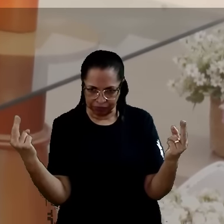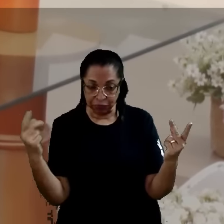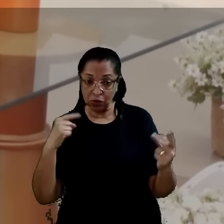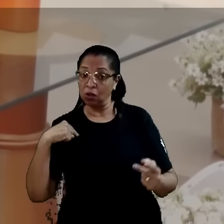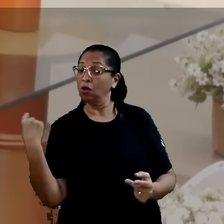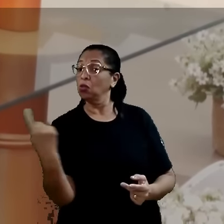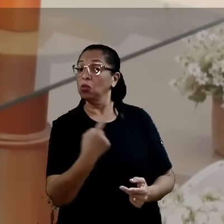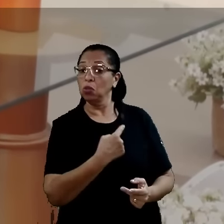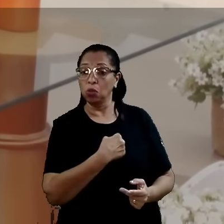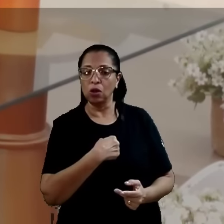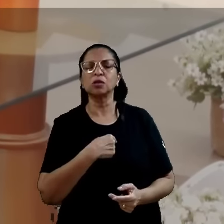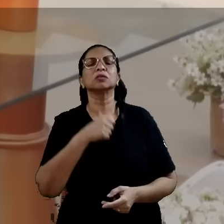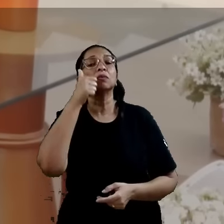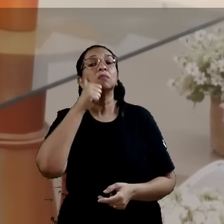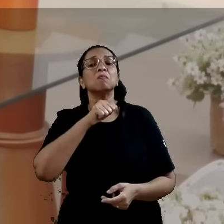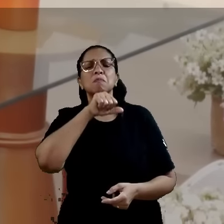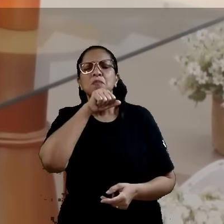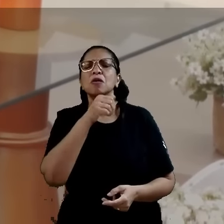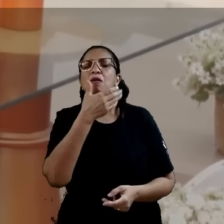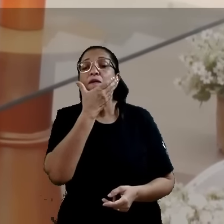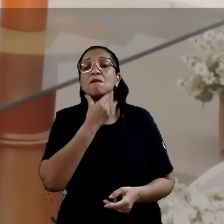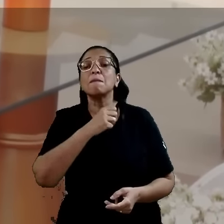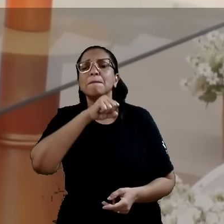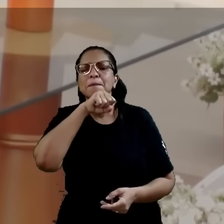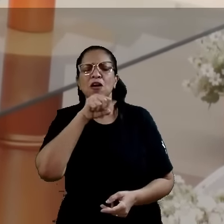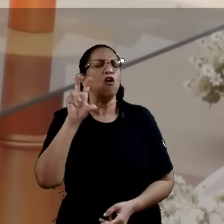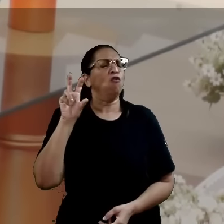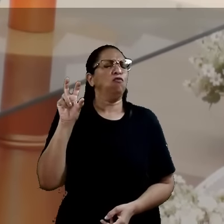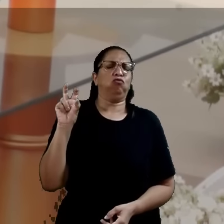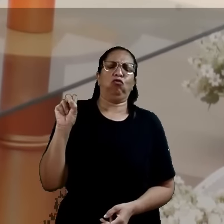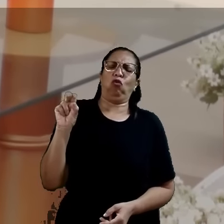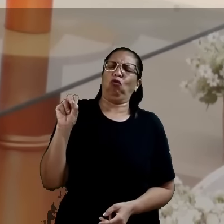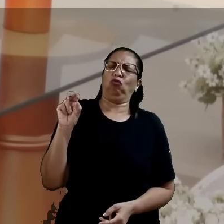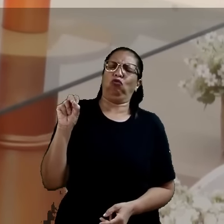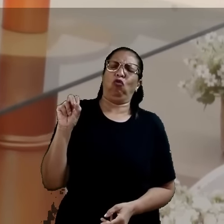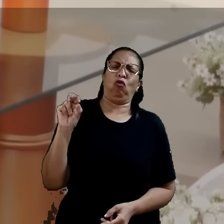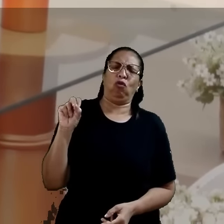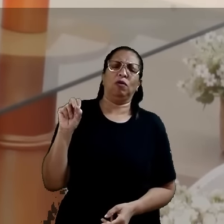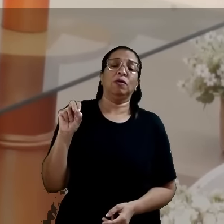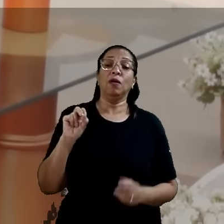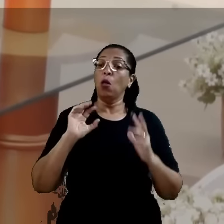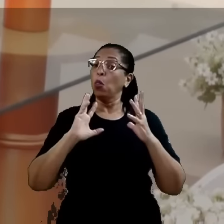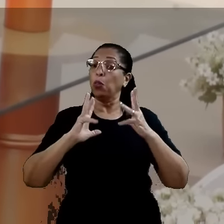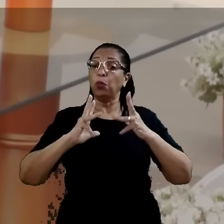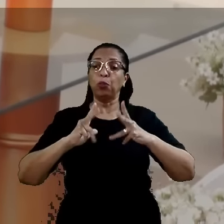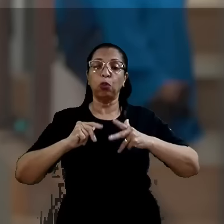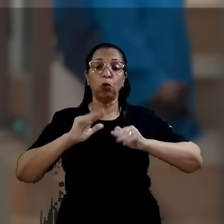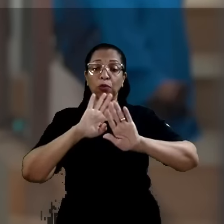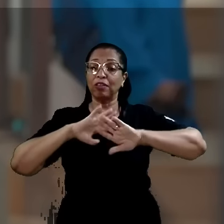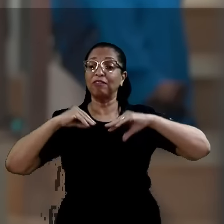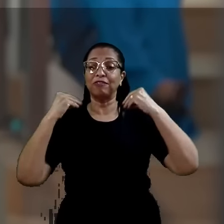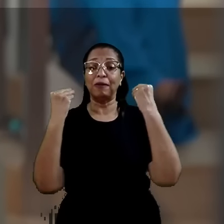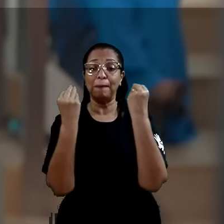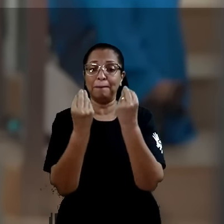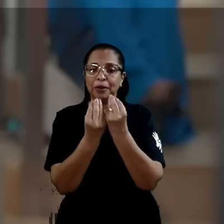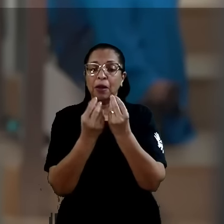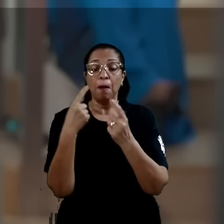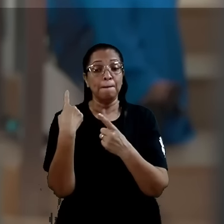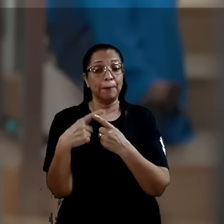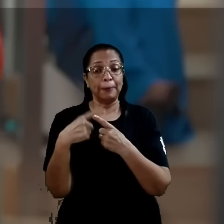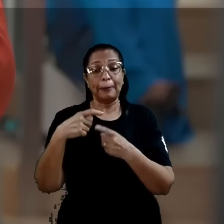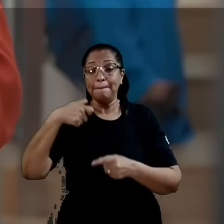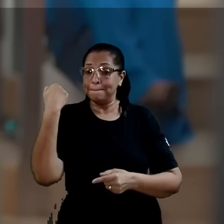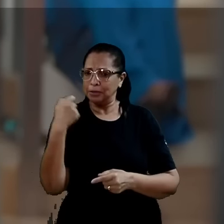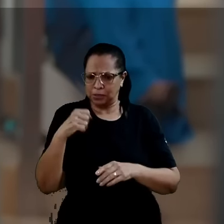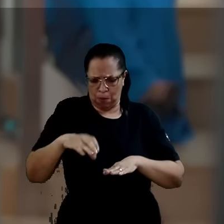a eunices eu vou pregar a vovós e vou pregar as mães e eu já tô aqui com os meus pés calçados